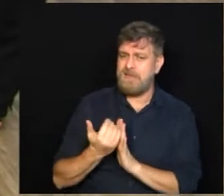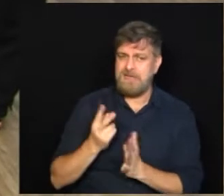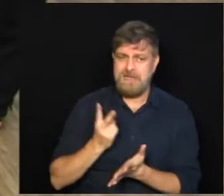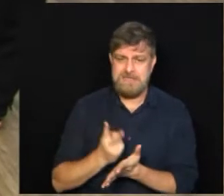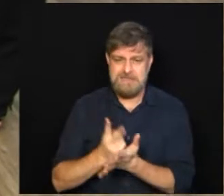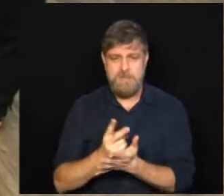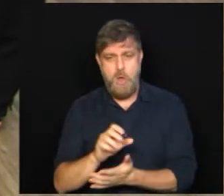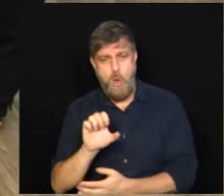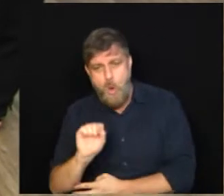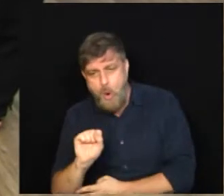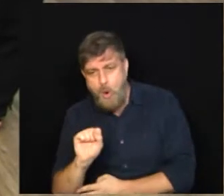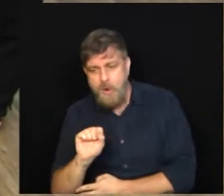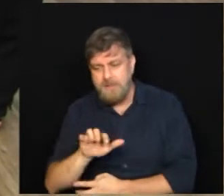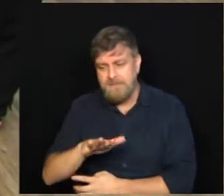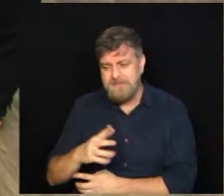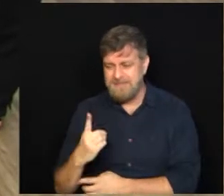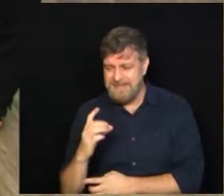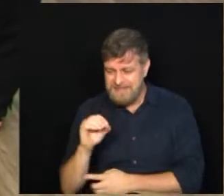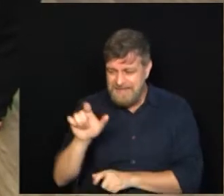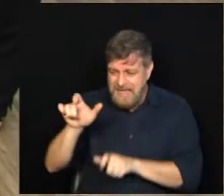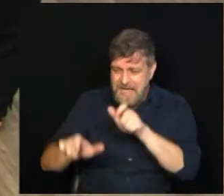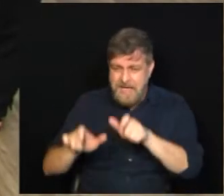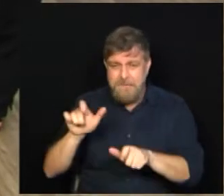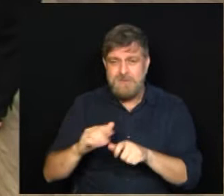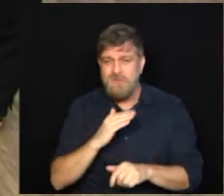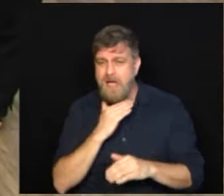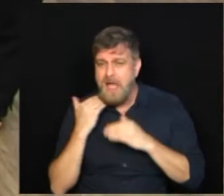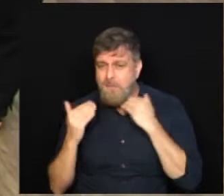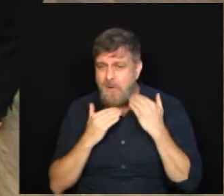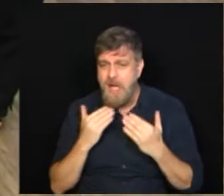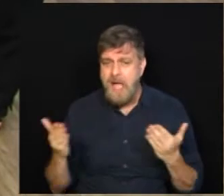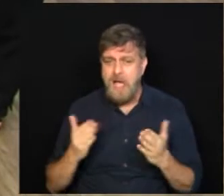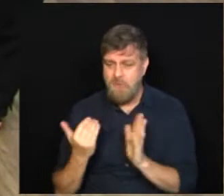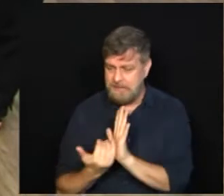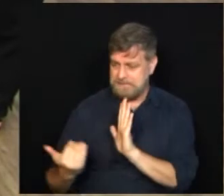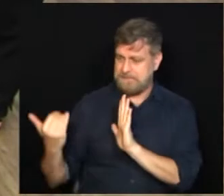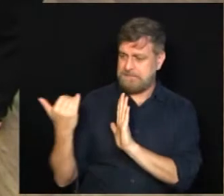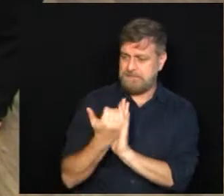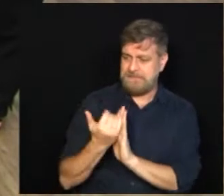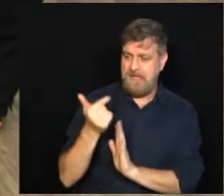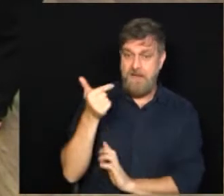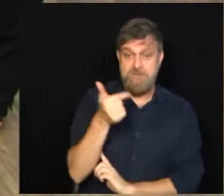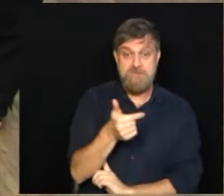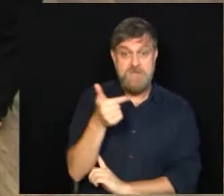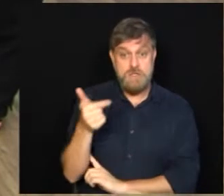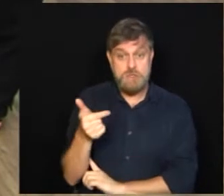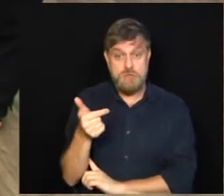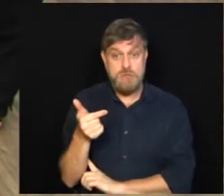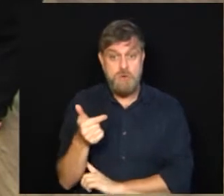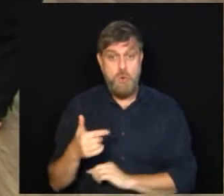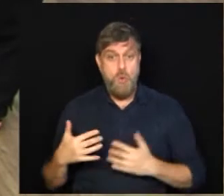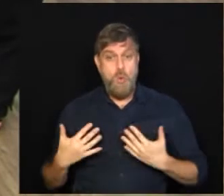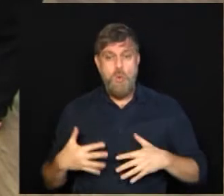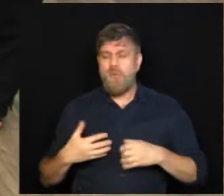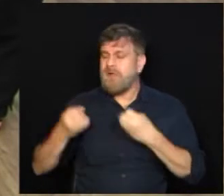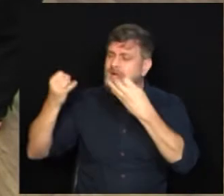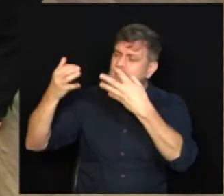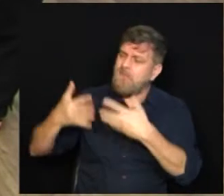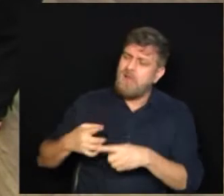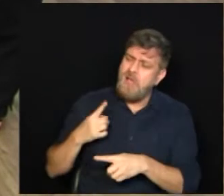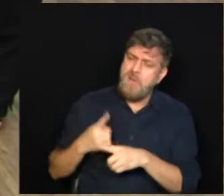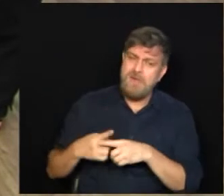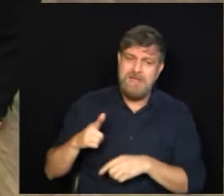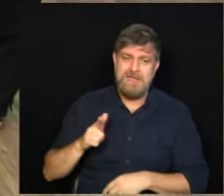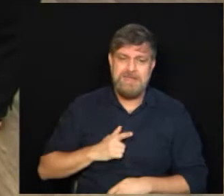de 8, 10 óbitos, que é muito grande. E esse número saltou então para 22 mortes. A explicação é que